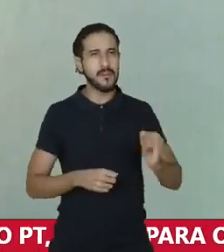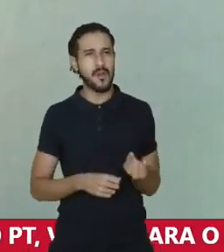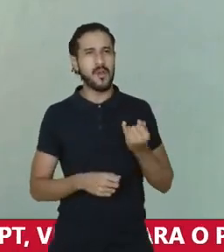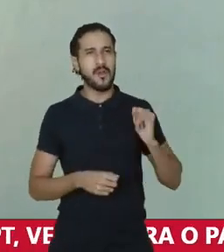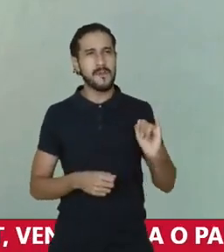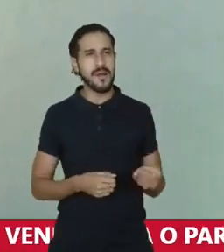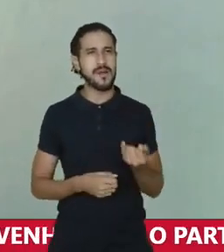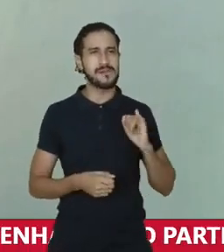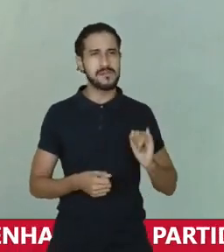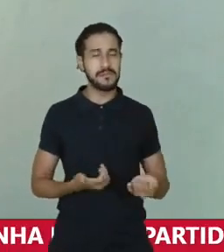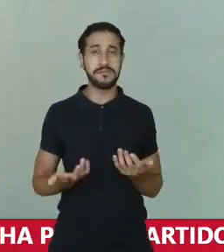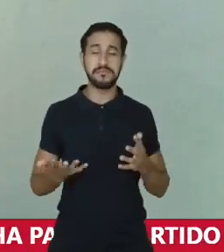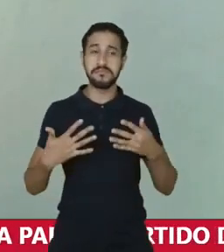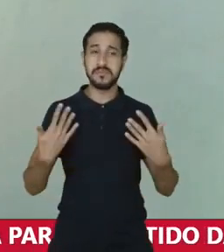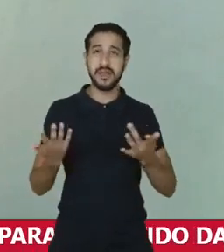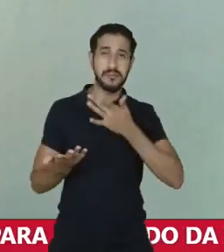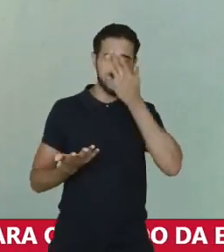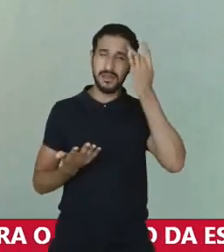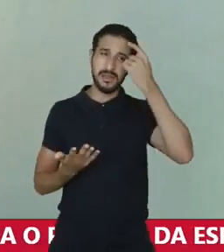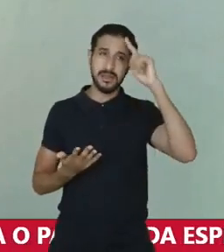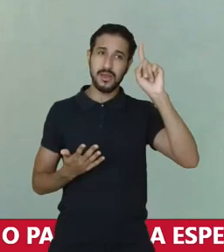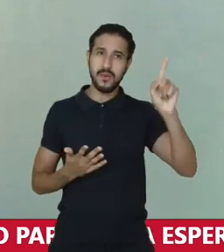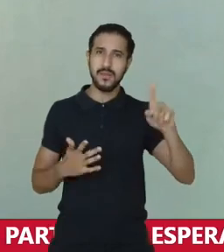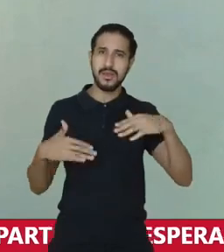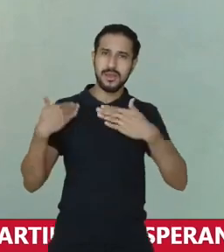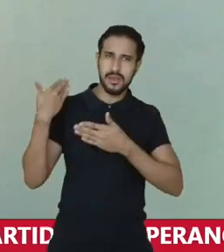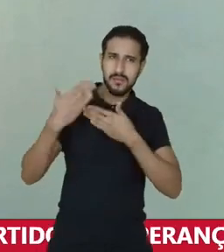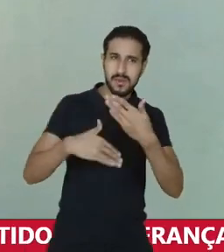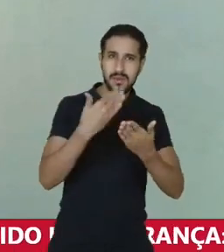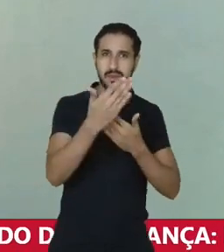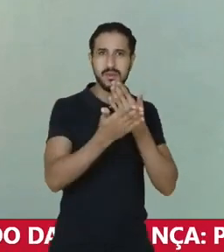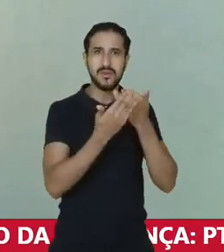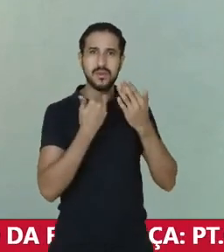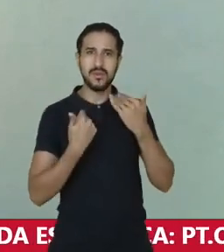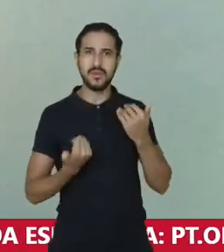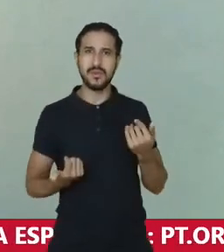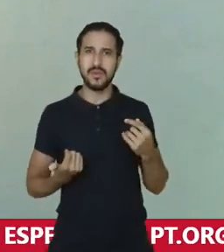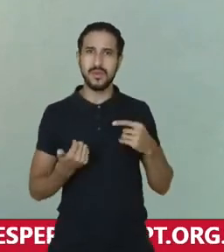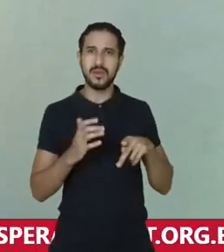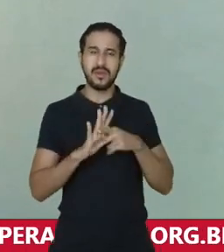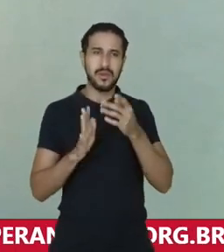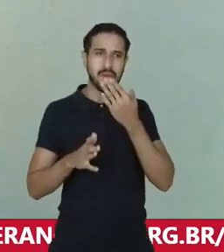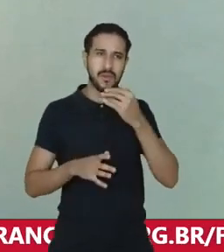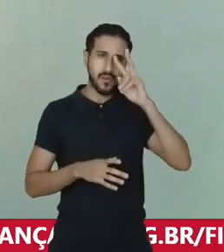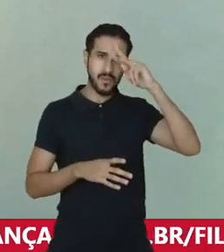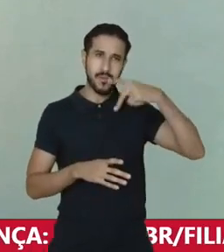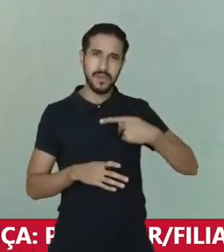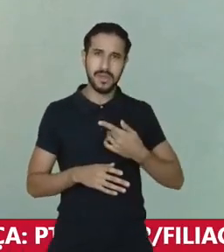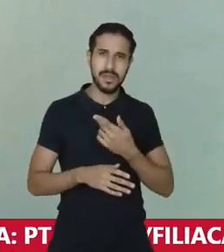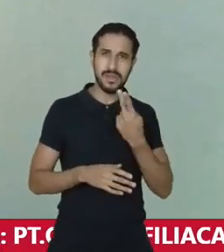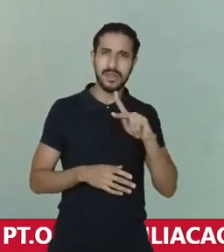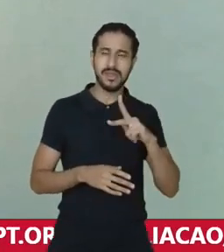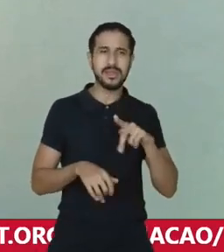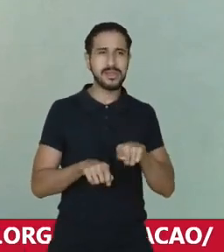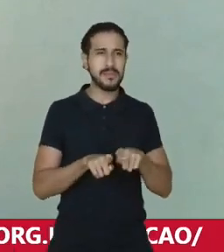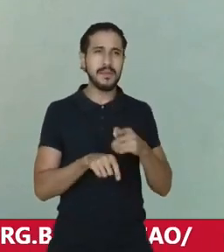explorado, então ele não pensa nessa cadeia alimentar do seu alimento, em práticas sustentáveis